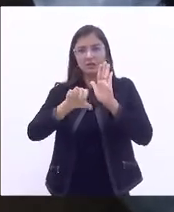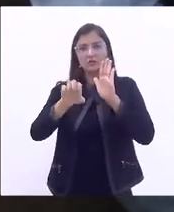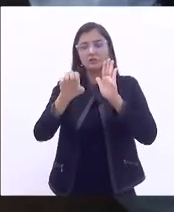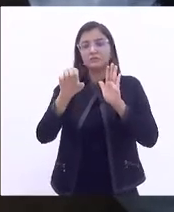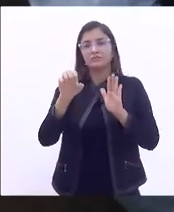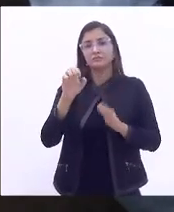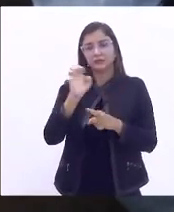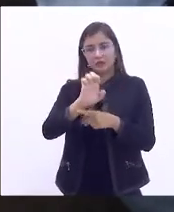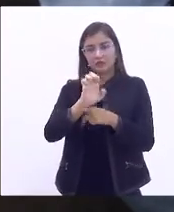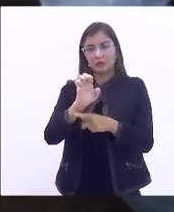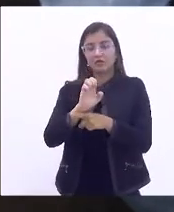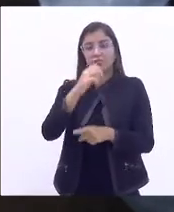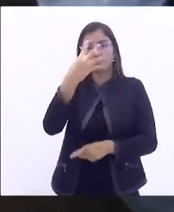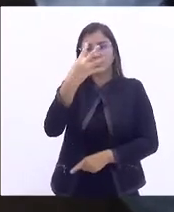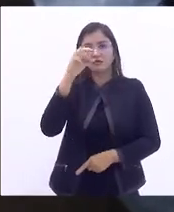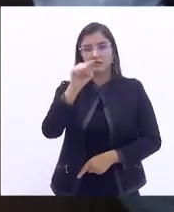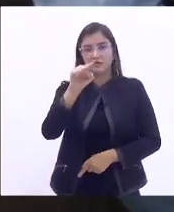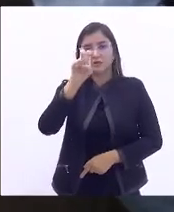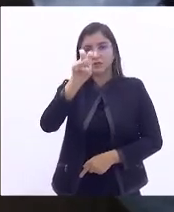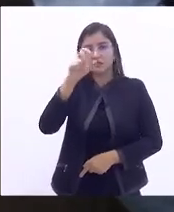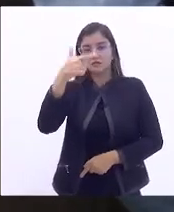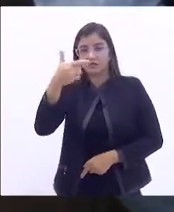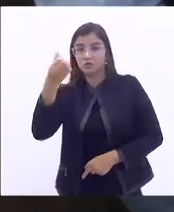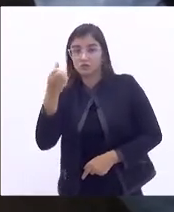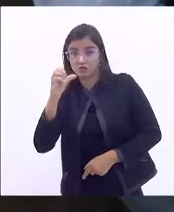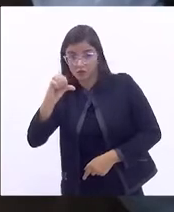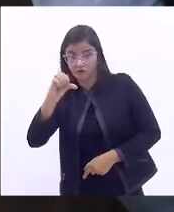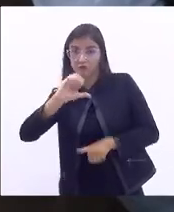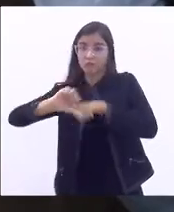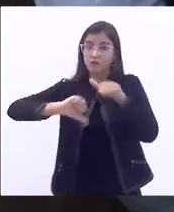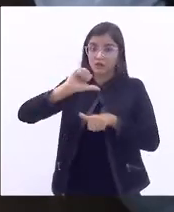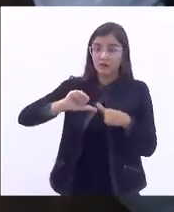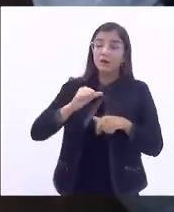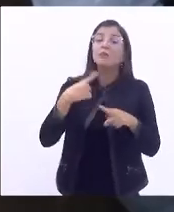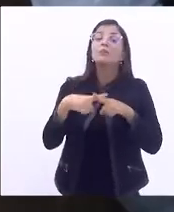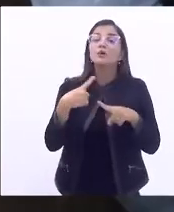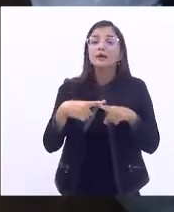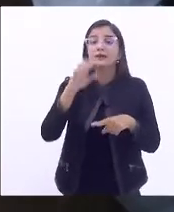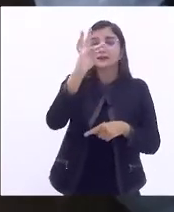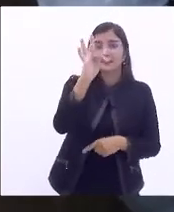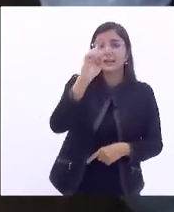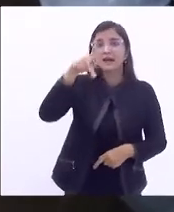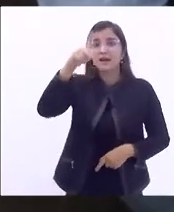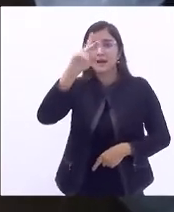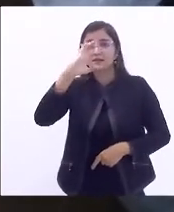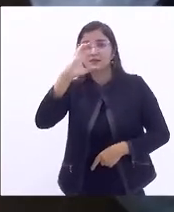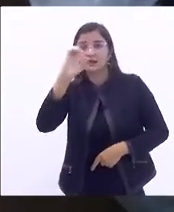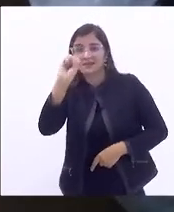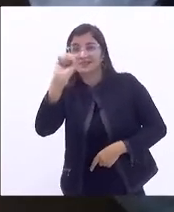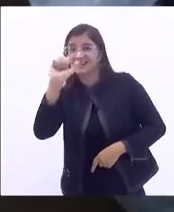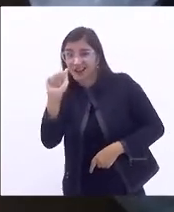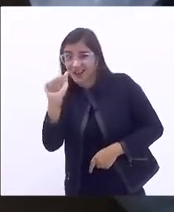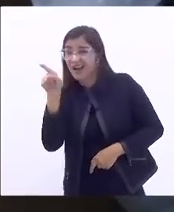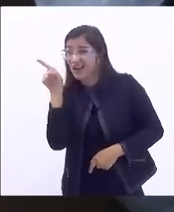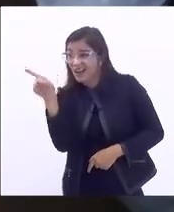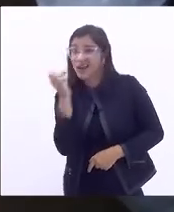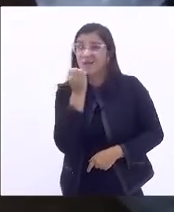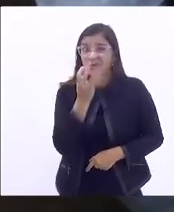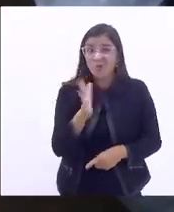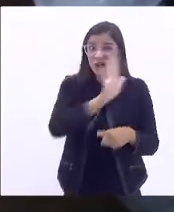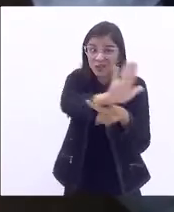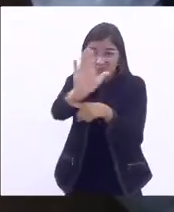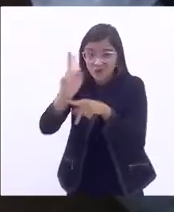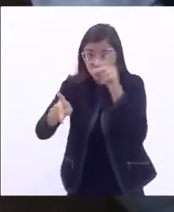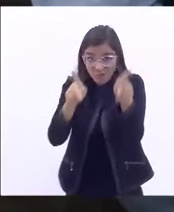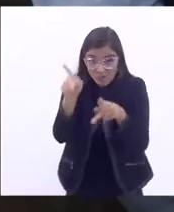4.529. Primeiro, que até a TKCSA, que agora mudou de nome, ela não trouxe nenhum benefício para a população da